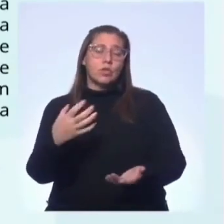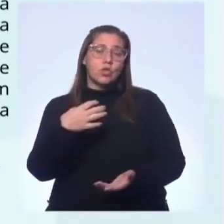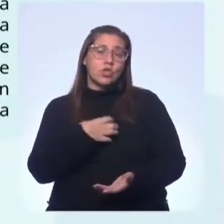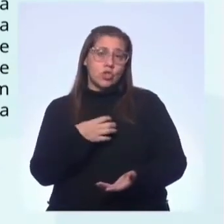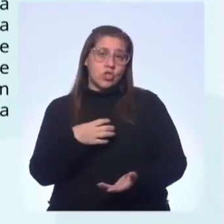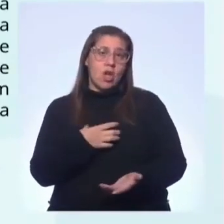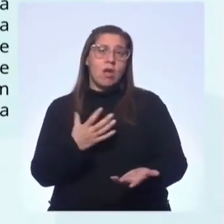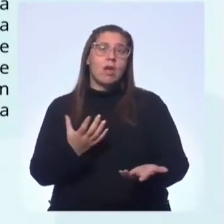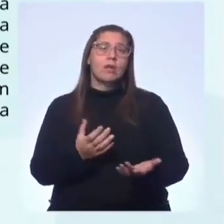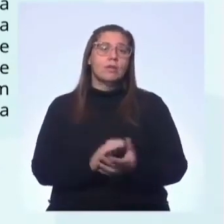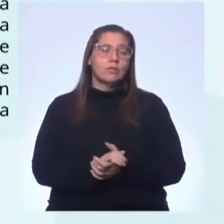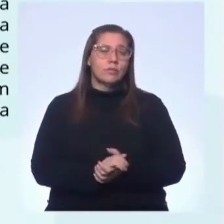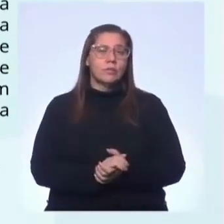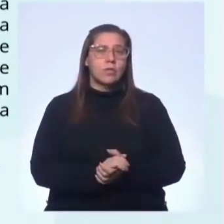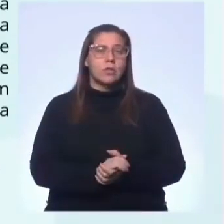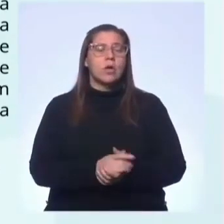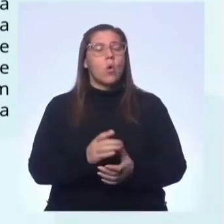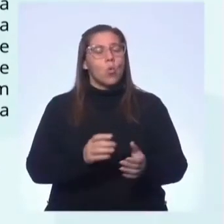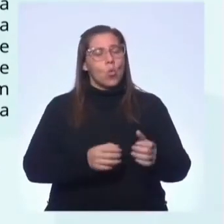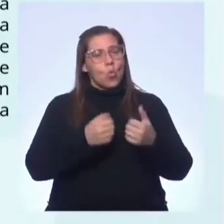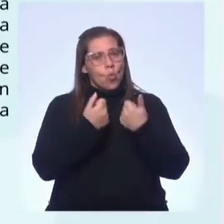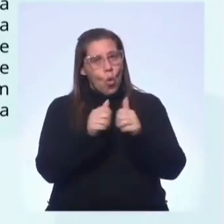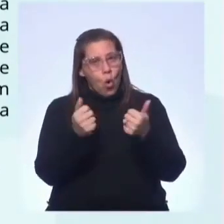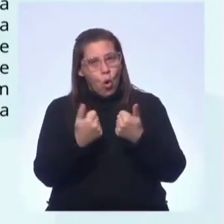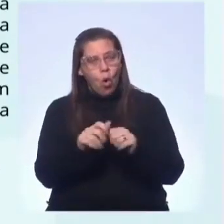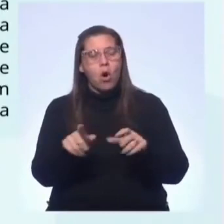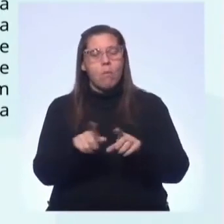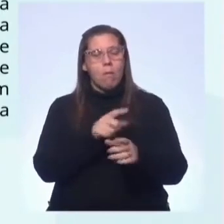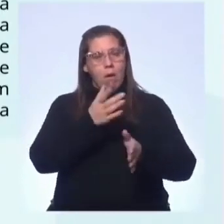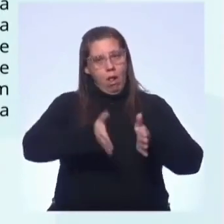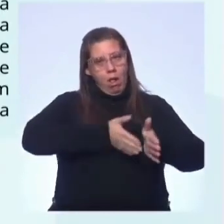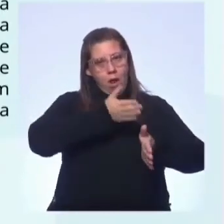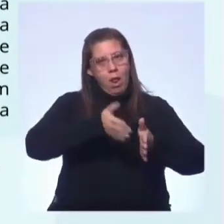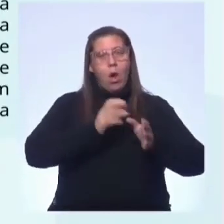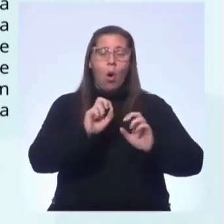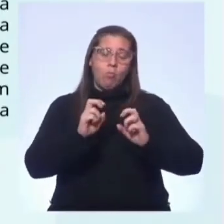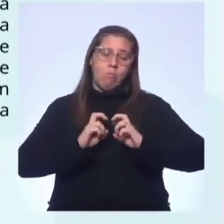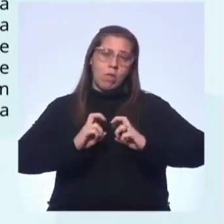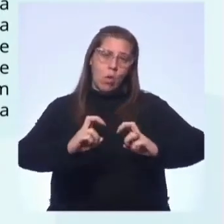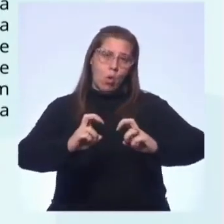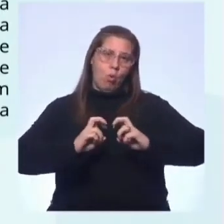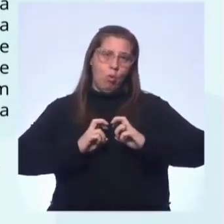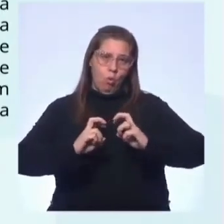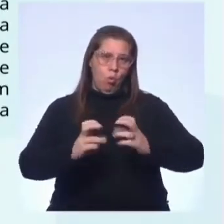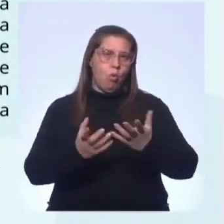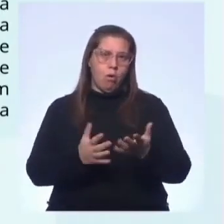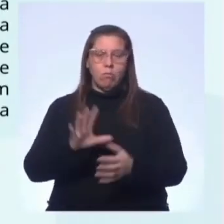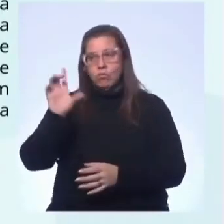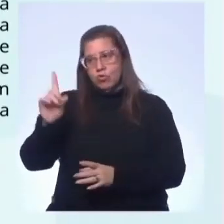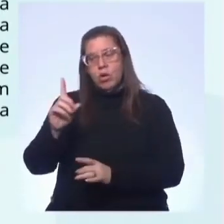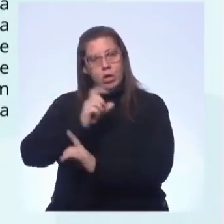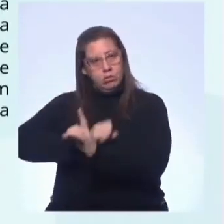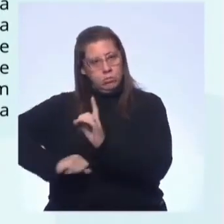de linhas e itinerários de ônibus ou de sistemas metroferroviários. É um direito